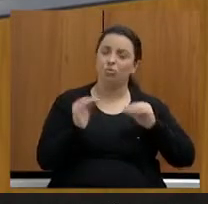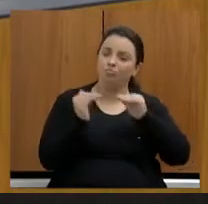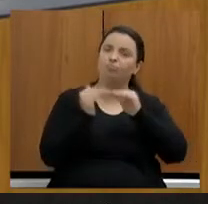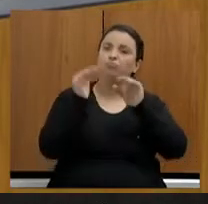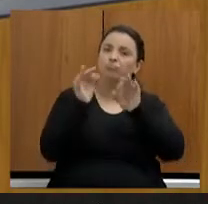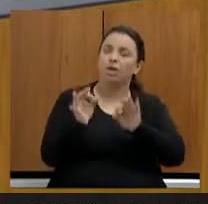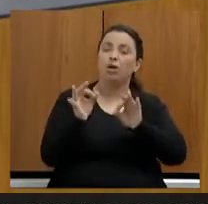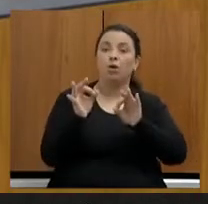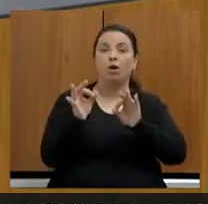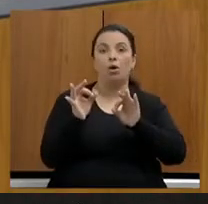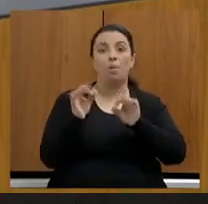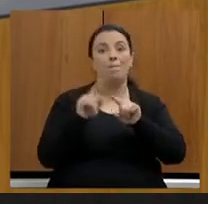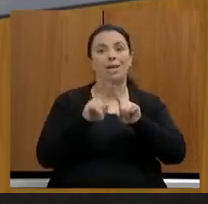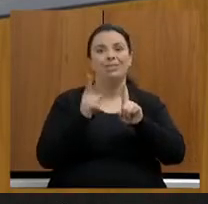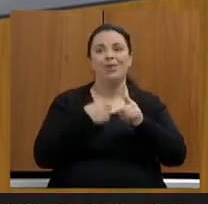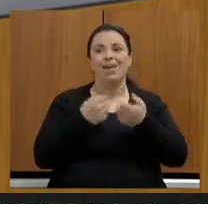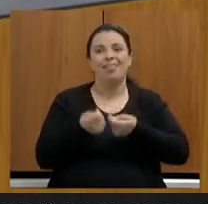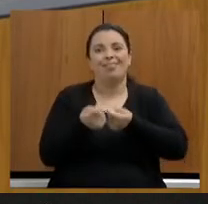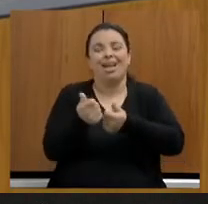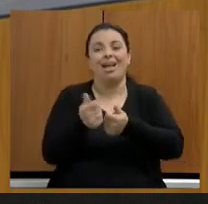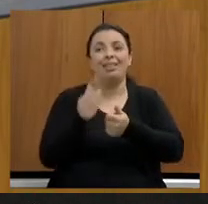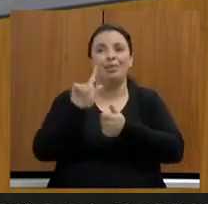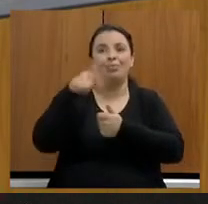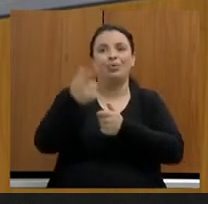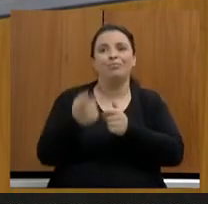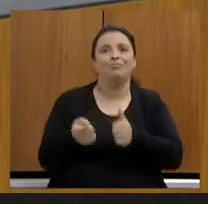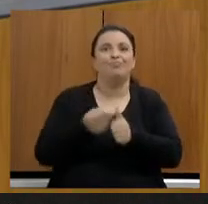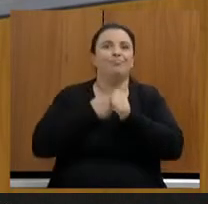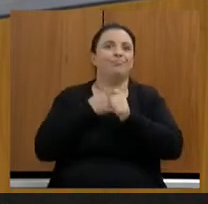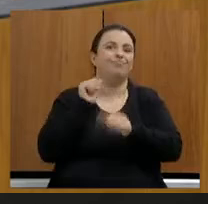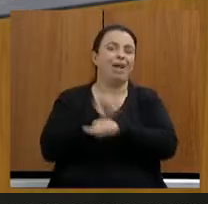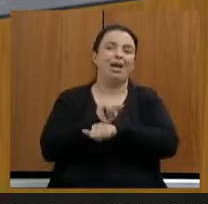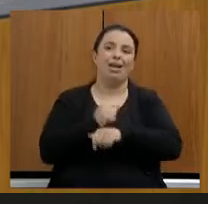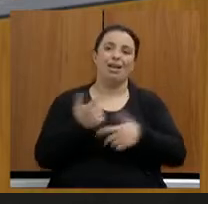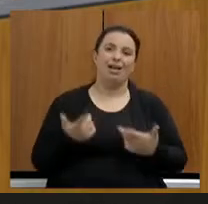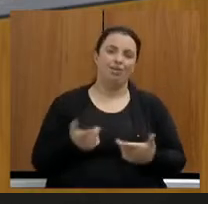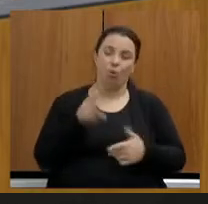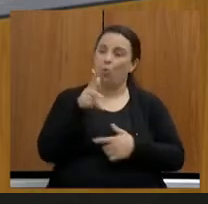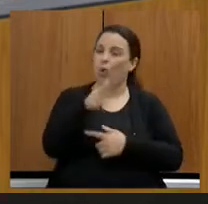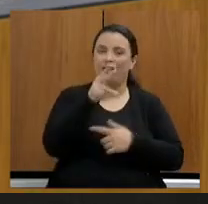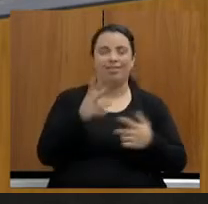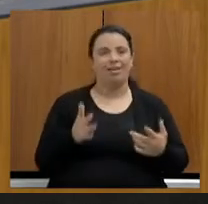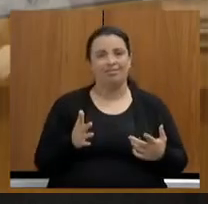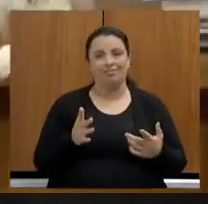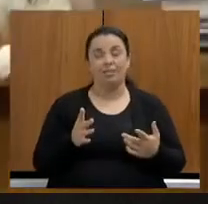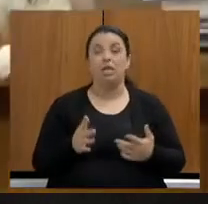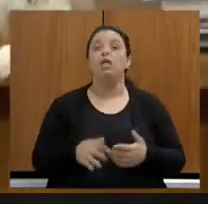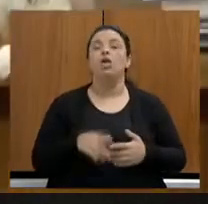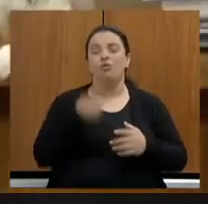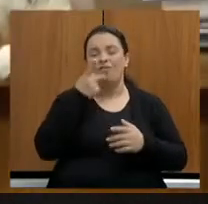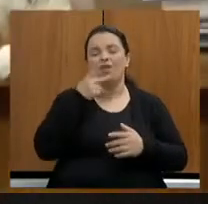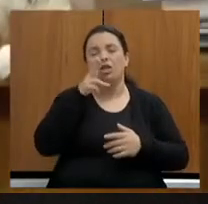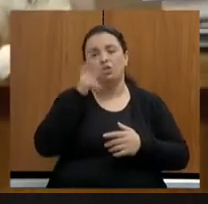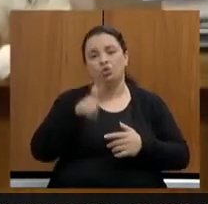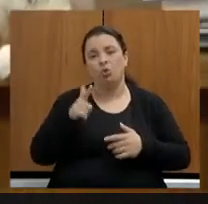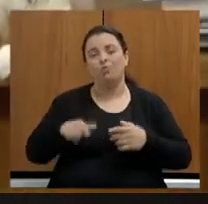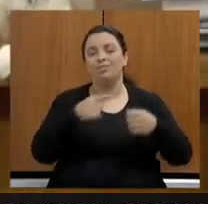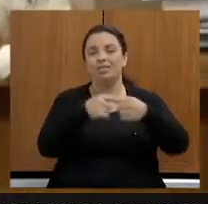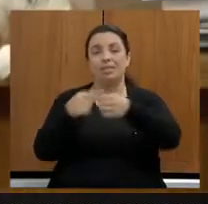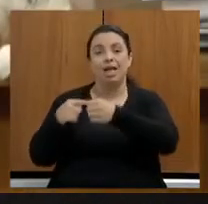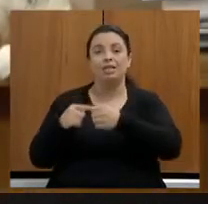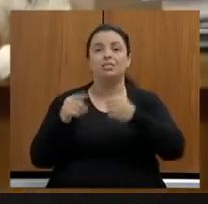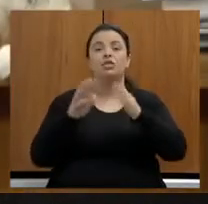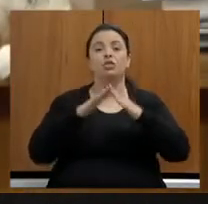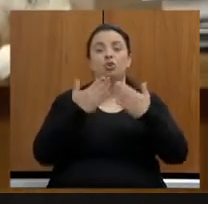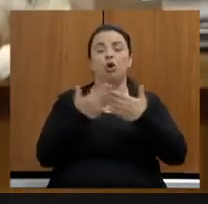é suspendendo que era de direito sigo aqui falando dez municípios que ainda estão com as escolas fechadas no estado de